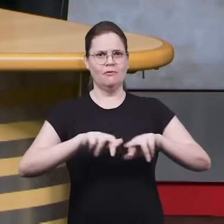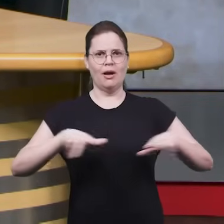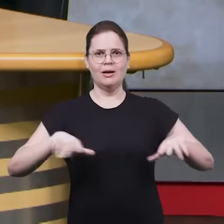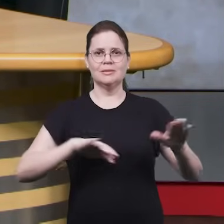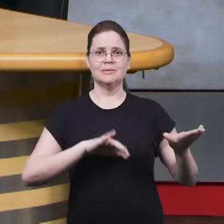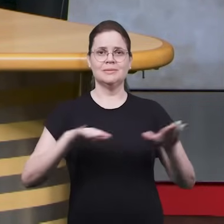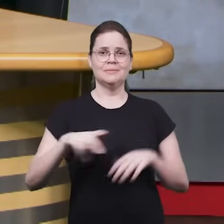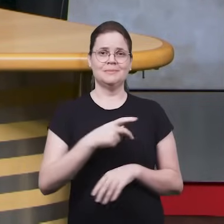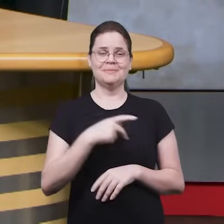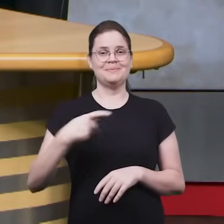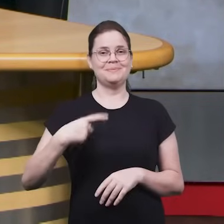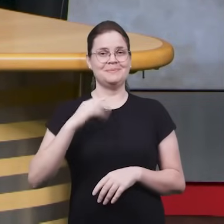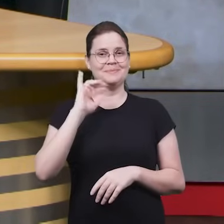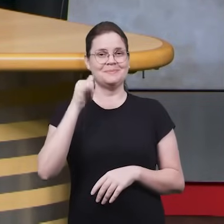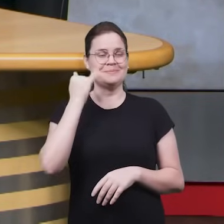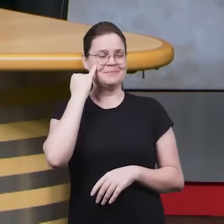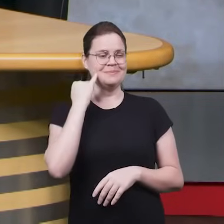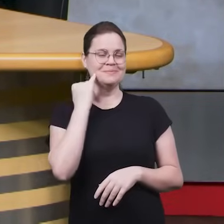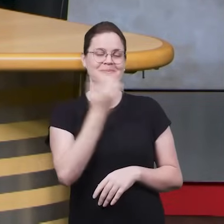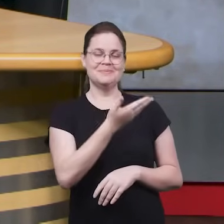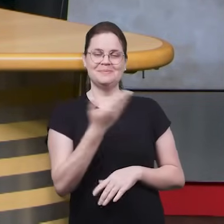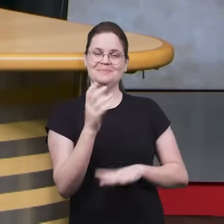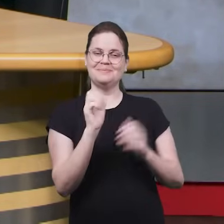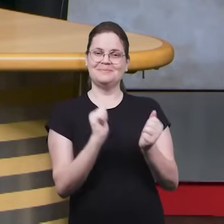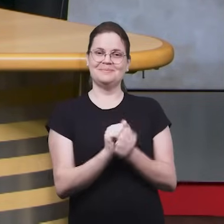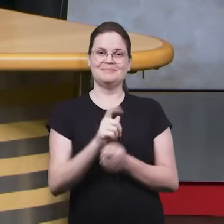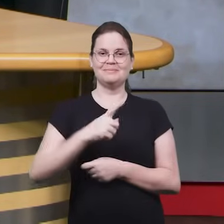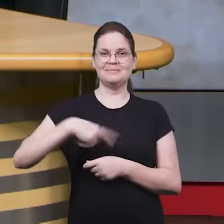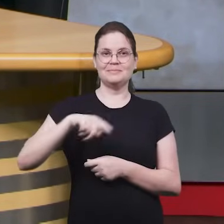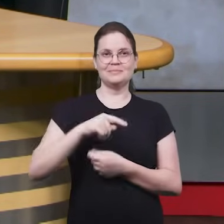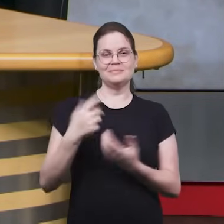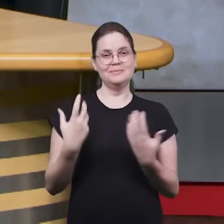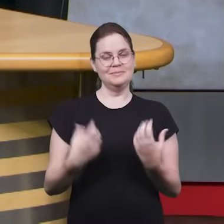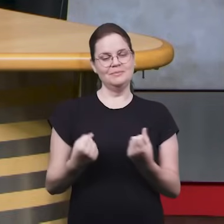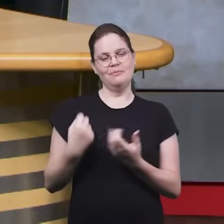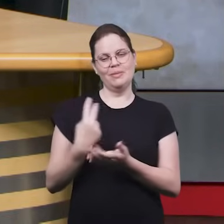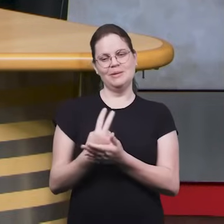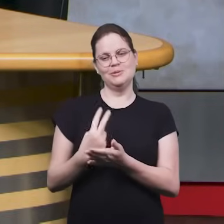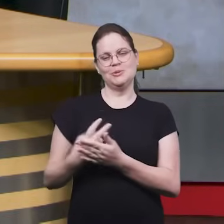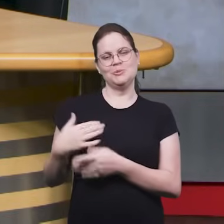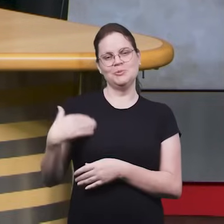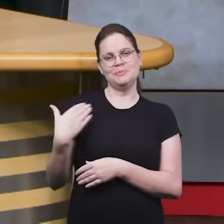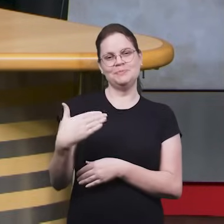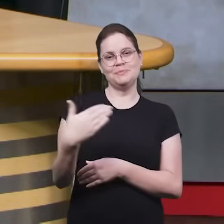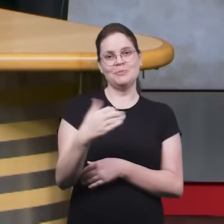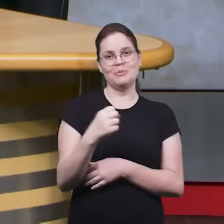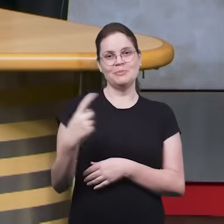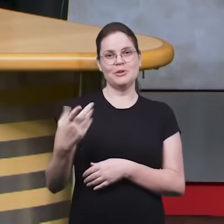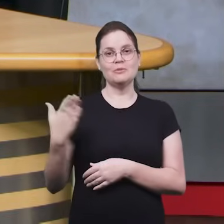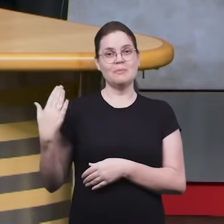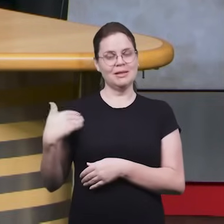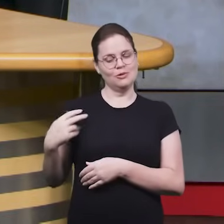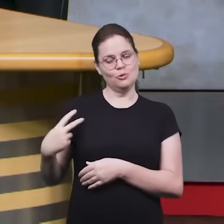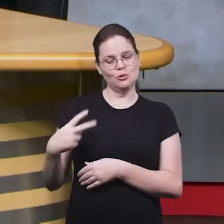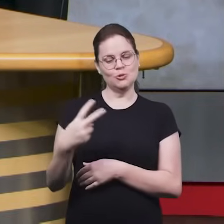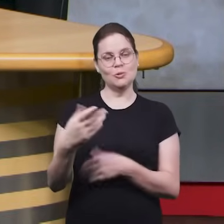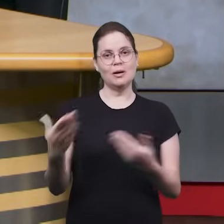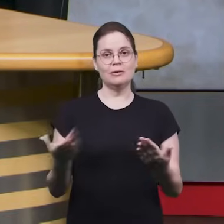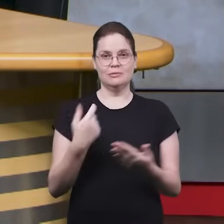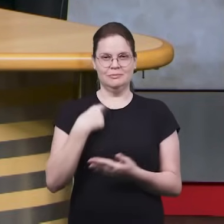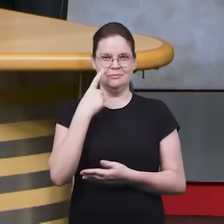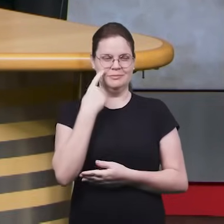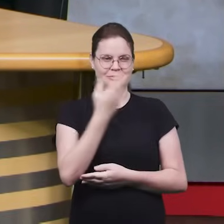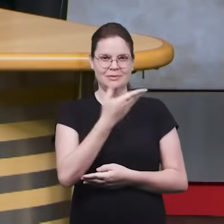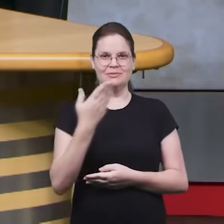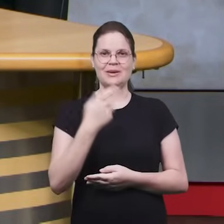pastor Josias, que está conosco neste episódio, dando sequência ao episódio anterior. Pastor Josias, todos